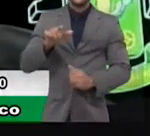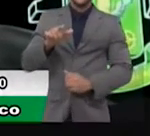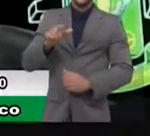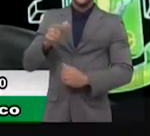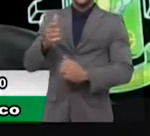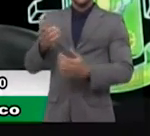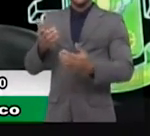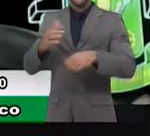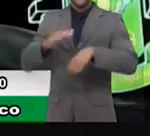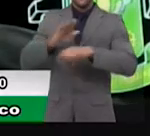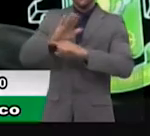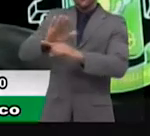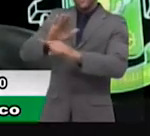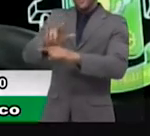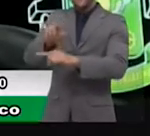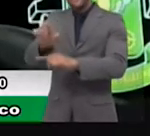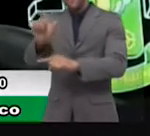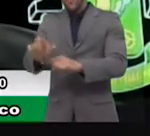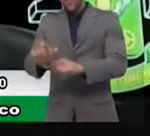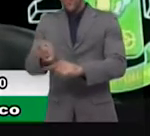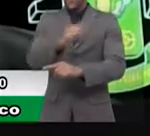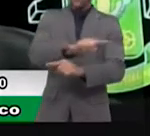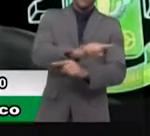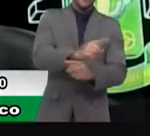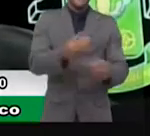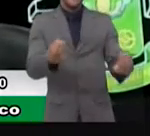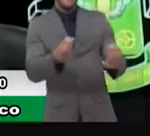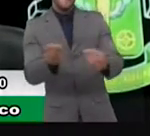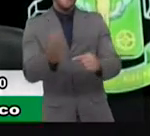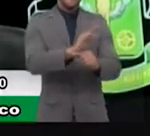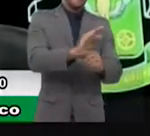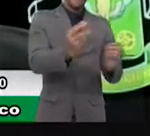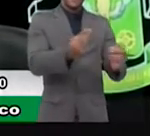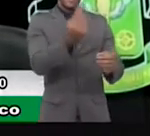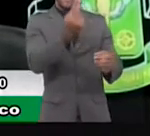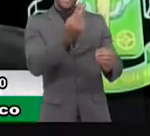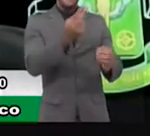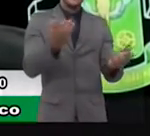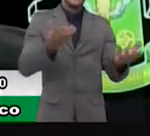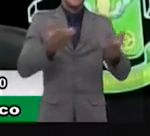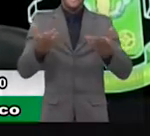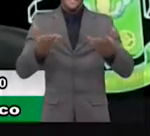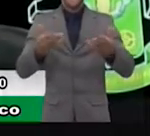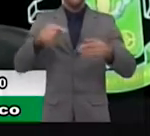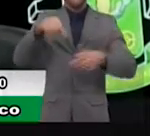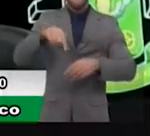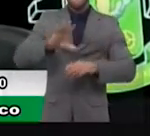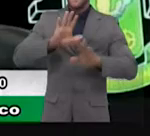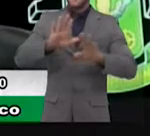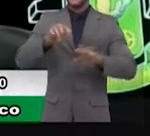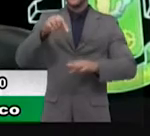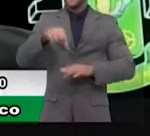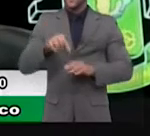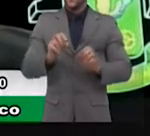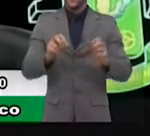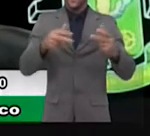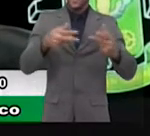e aí você vai tocando, e aí é que nem o vereador Rogério falou, essa casa é uma casa democrática,